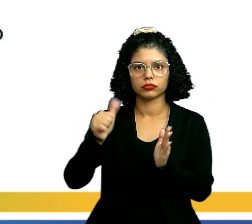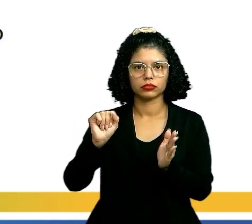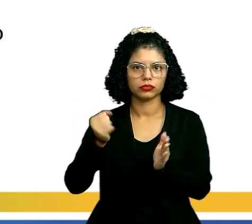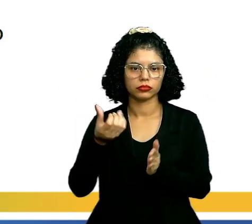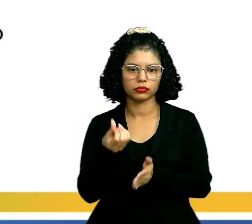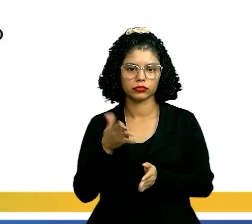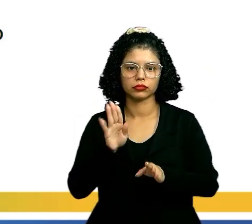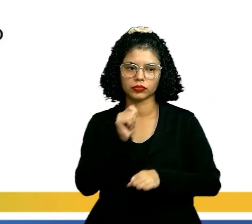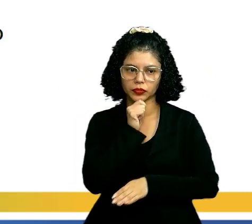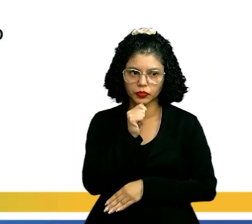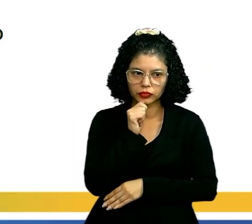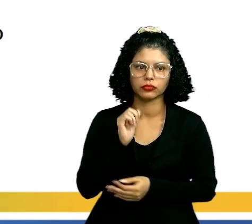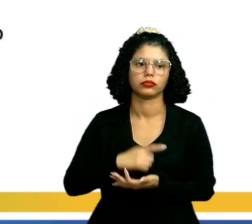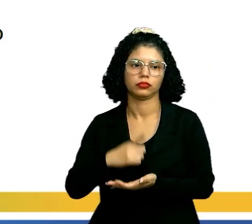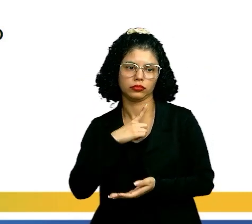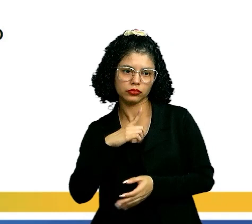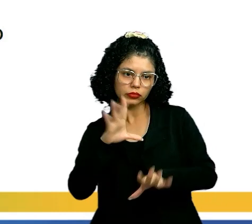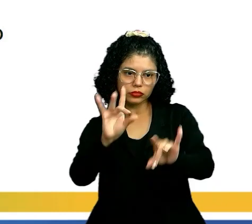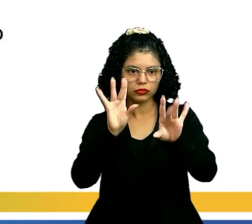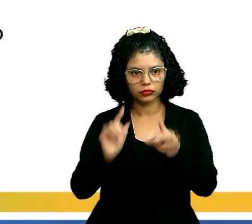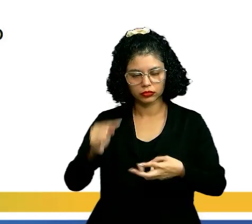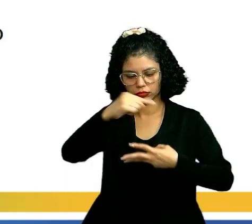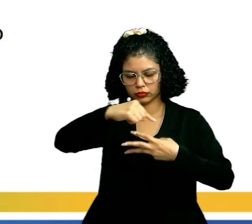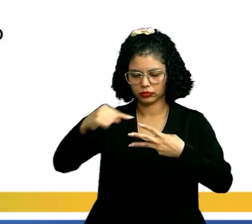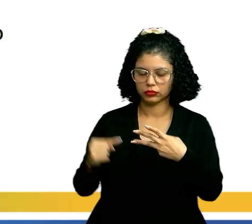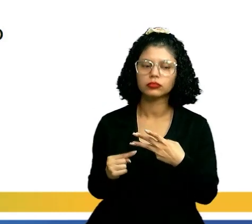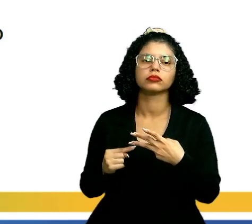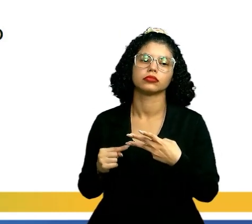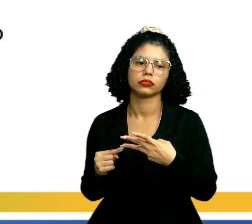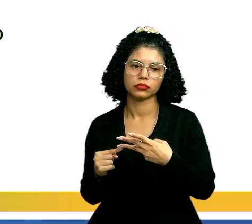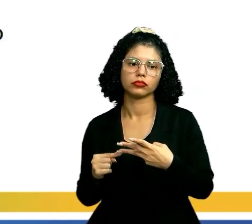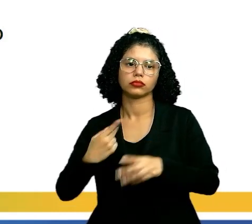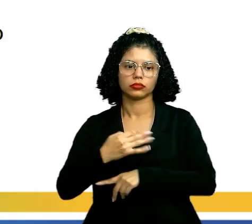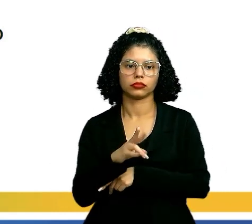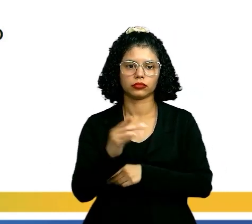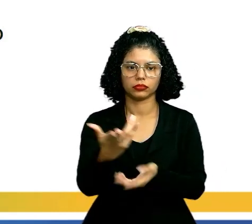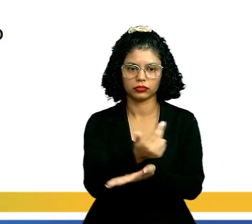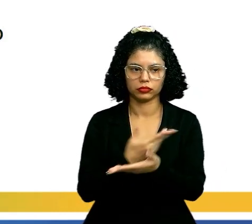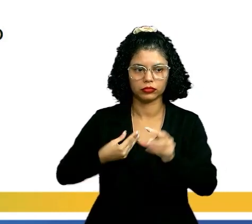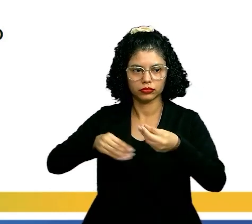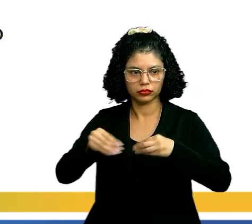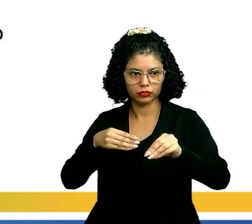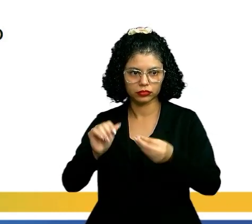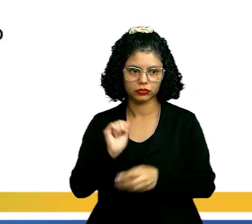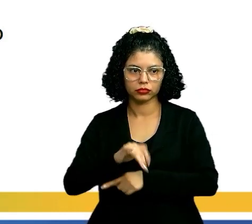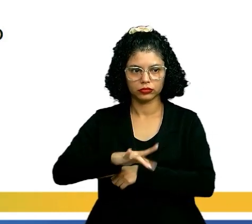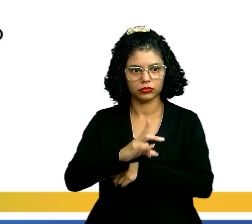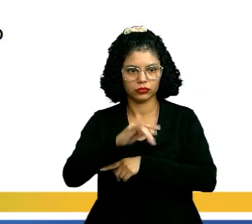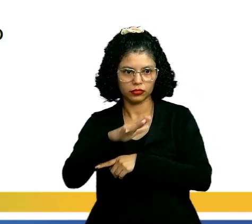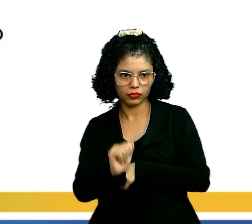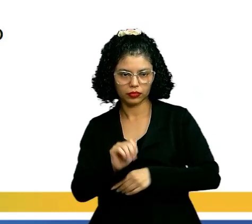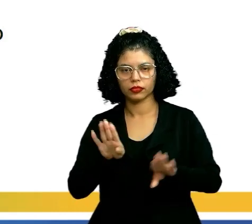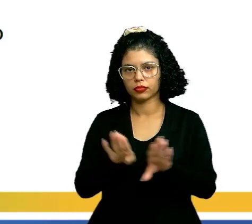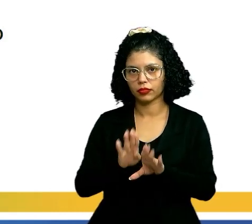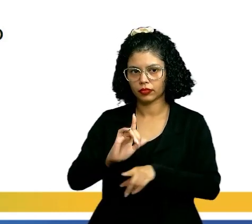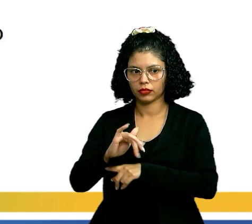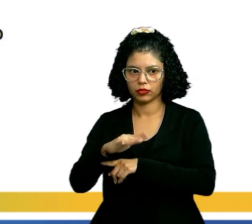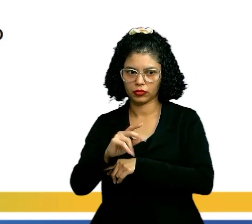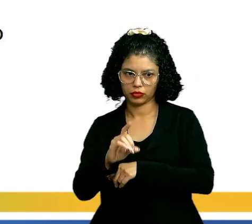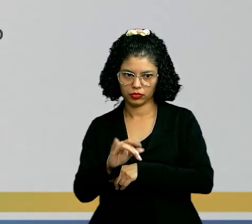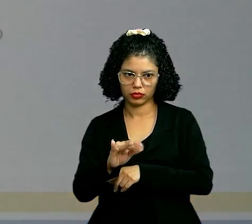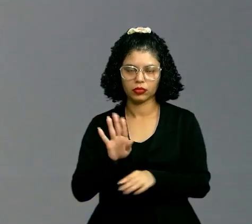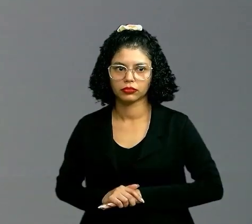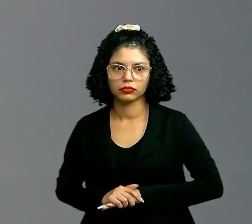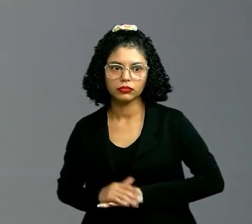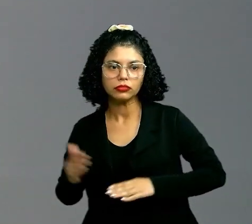século XVI, tendo como destaque 3 prodígios da arte plástica: Michelangelo, Leonardo